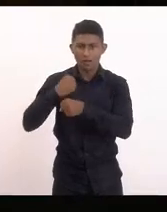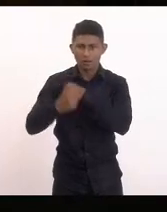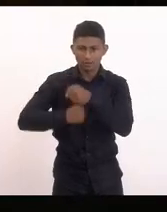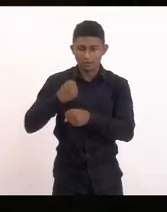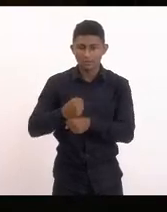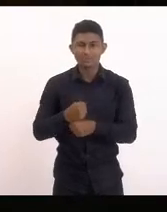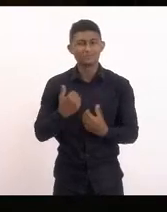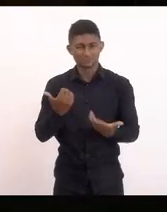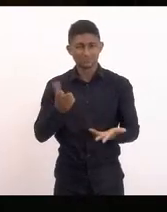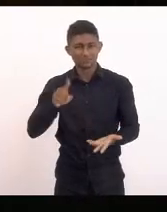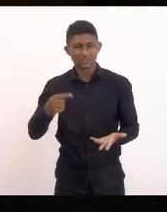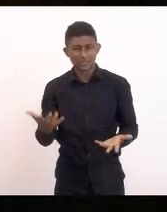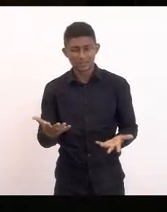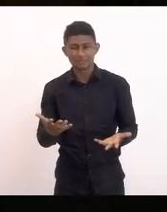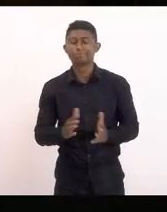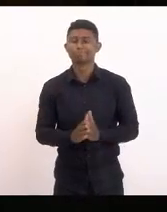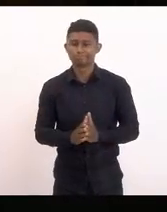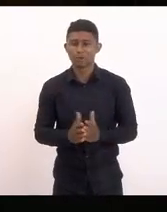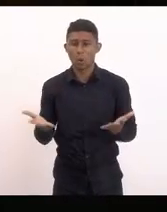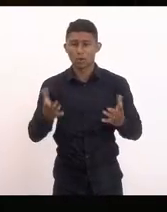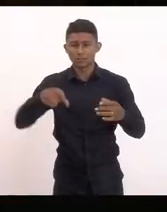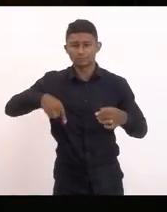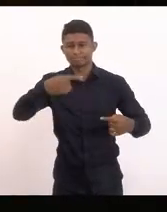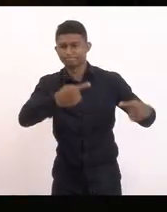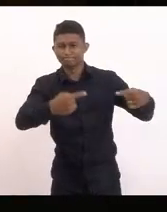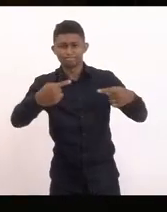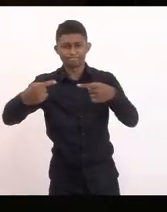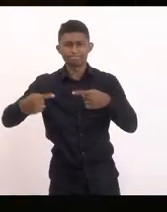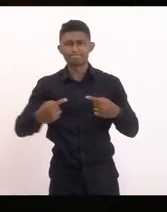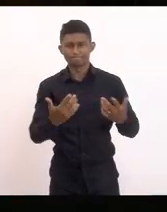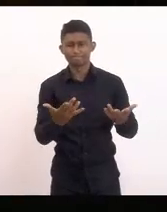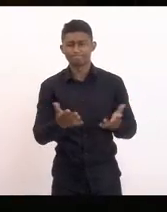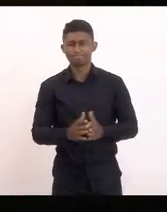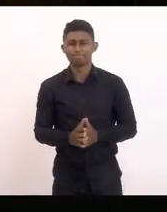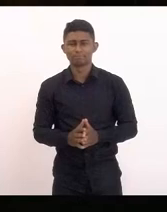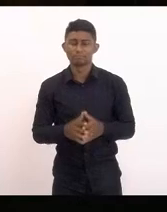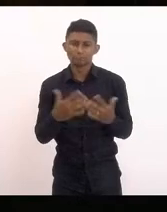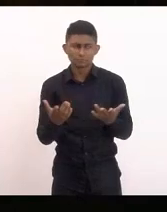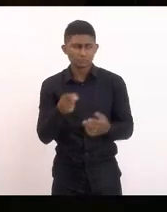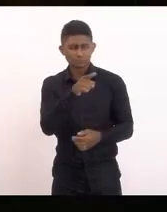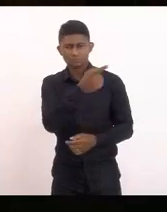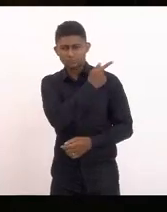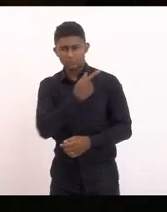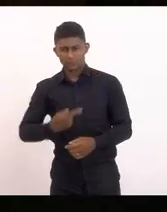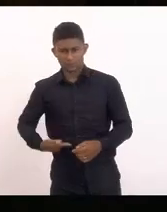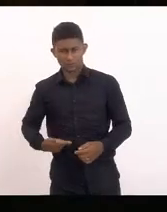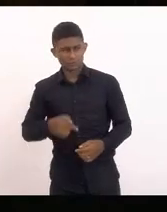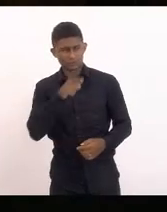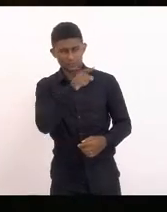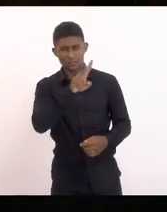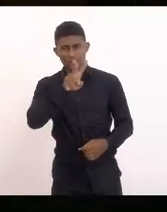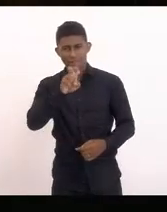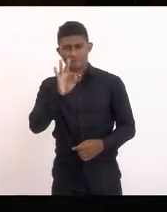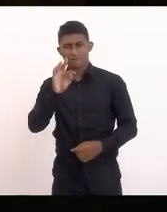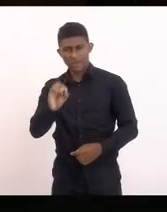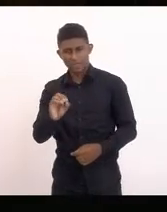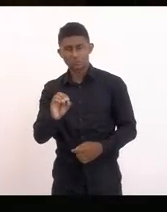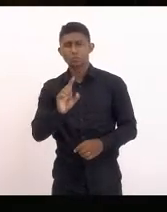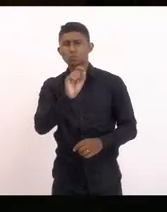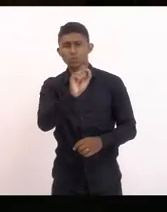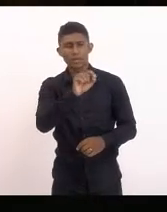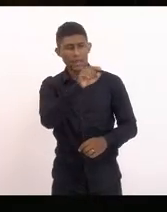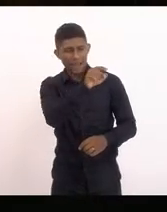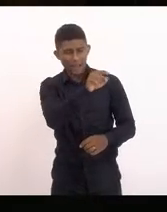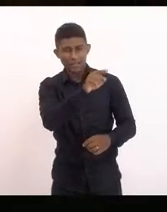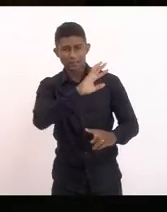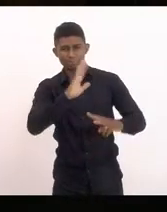maneira preponderante, que se discute. O veto do governador, que dilui a gratificação em cinco